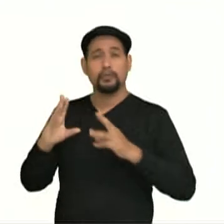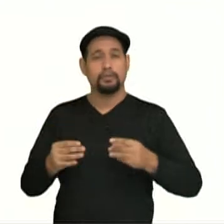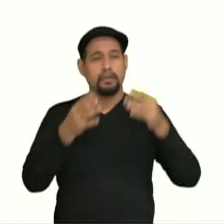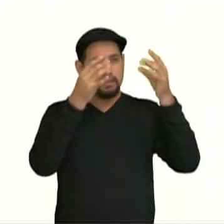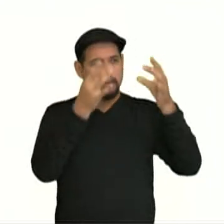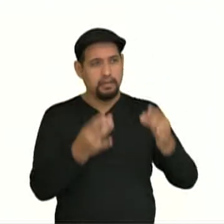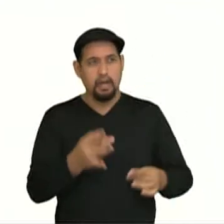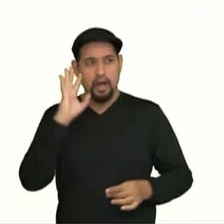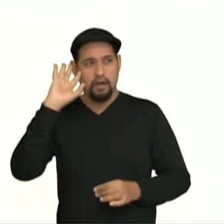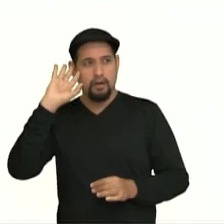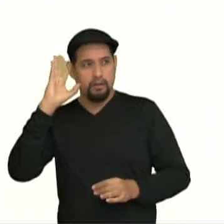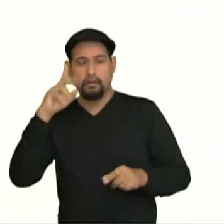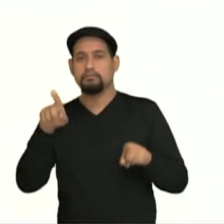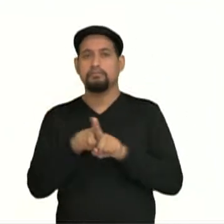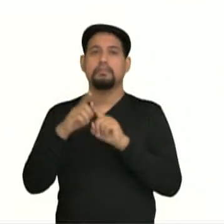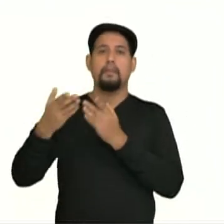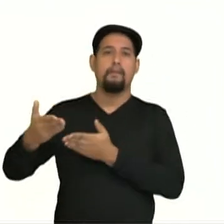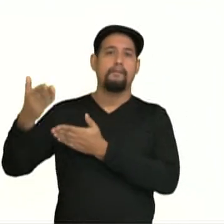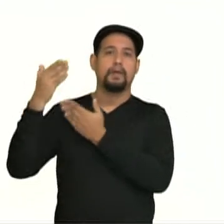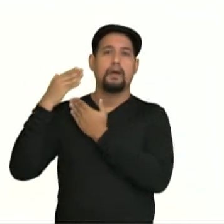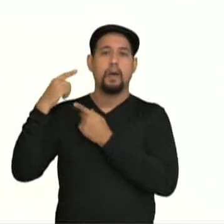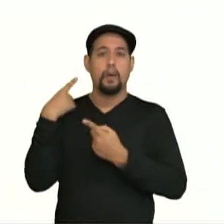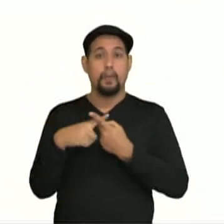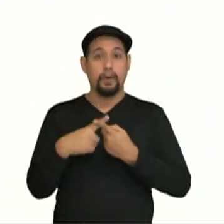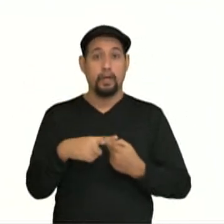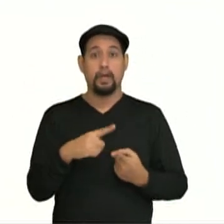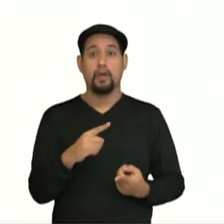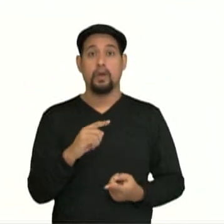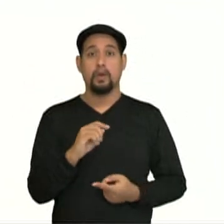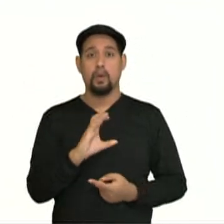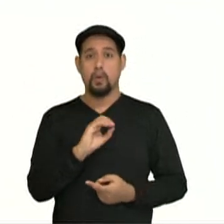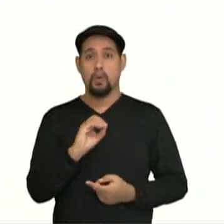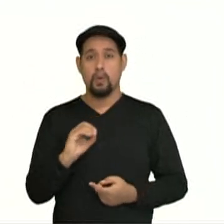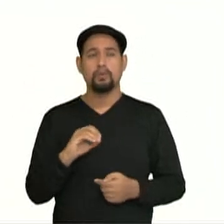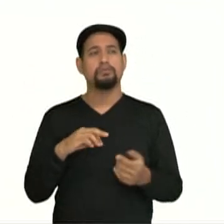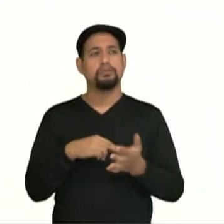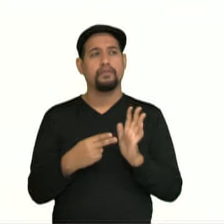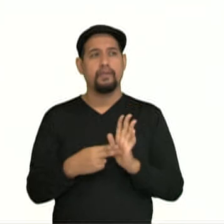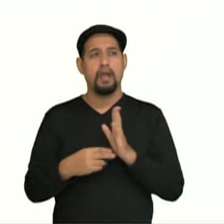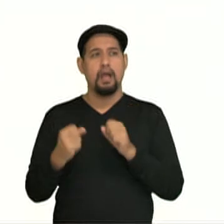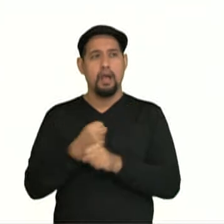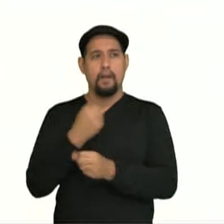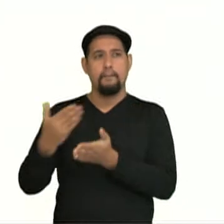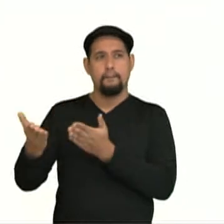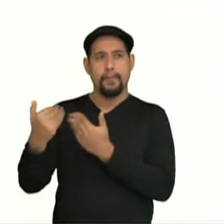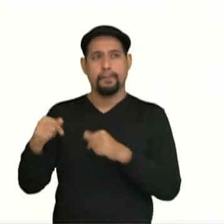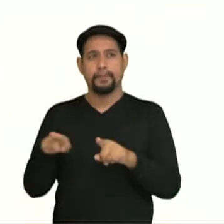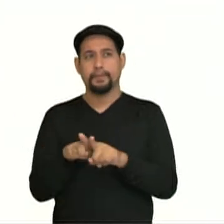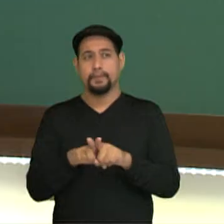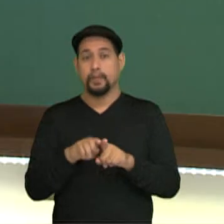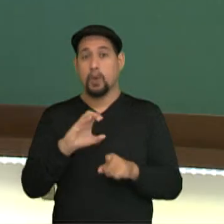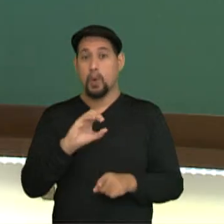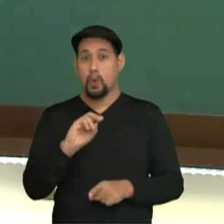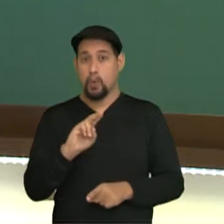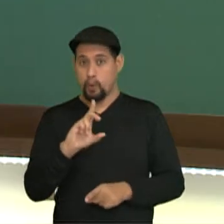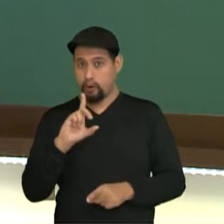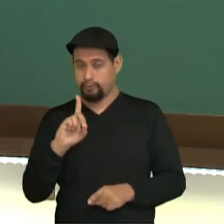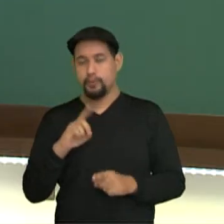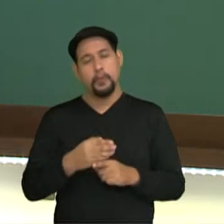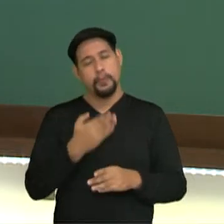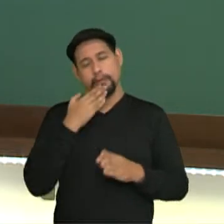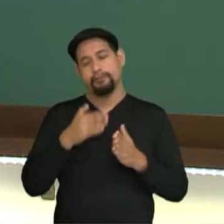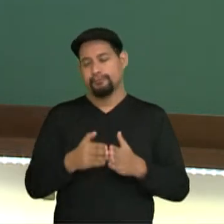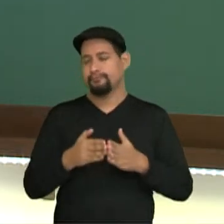estão acontecendo no passado, porque could indica ação no passado. E um pedido mais polido, um pedido mais